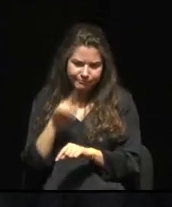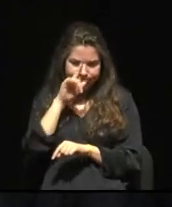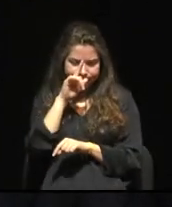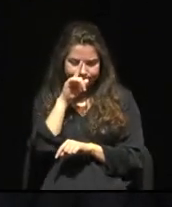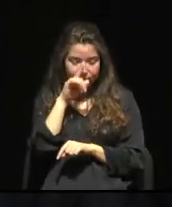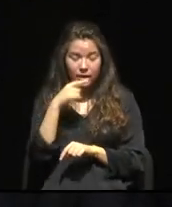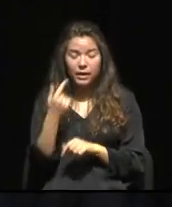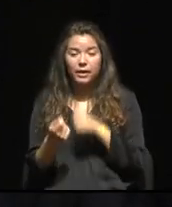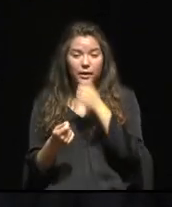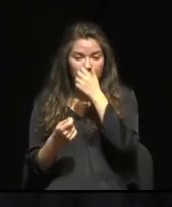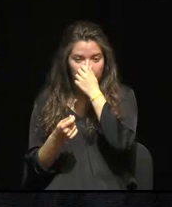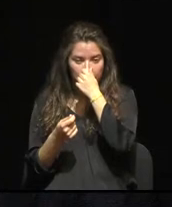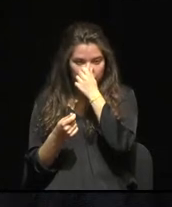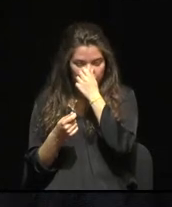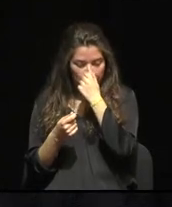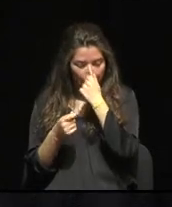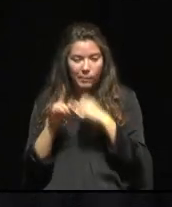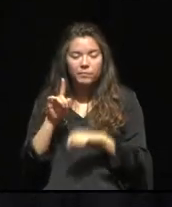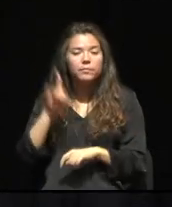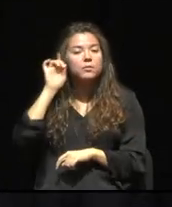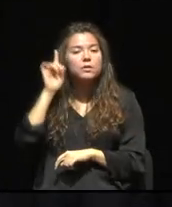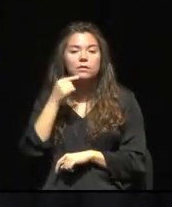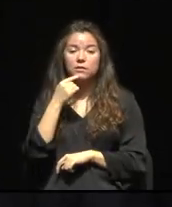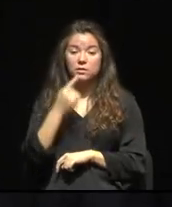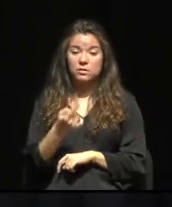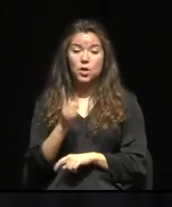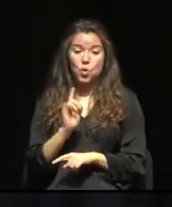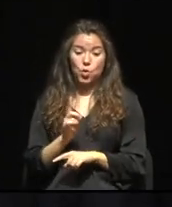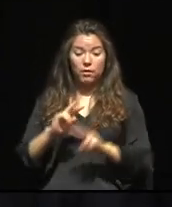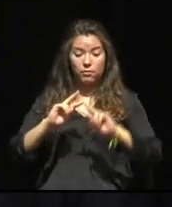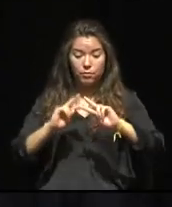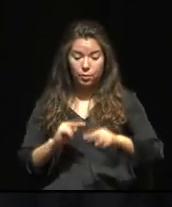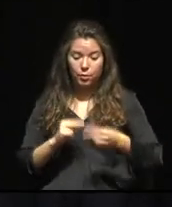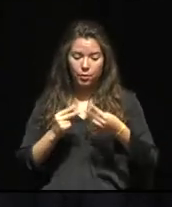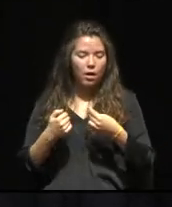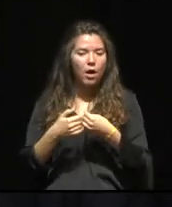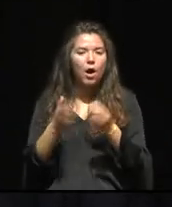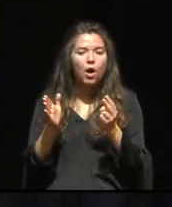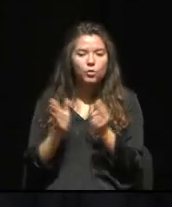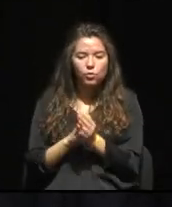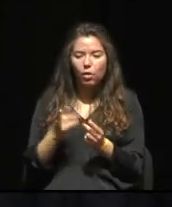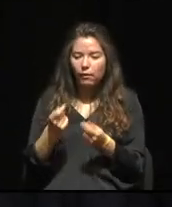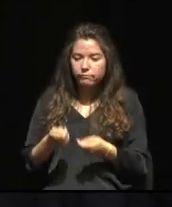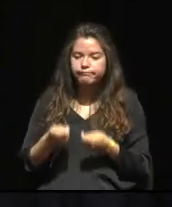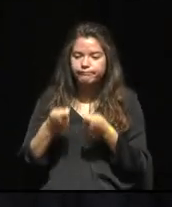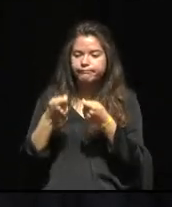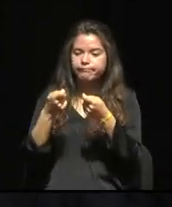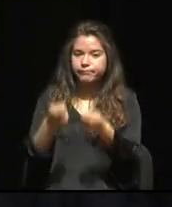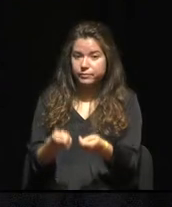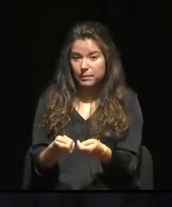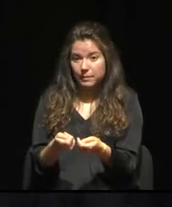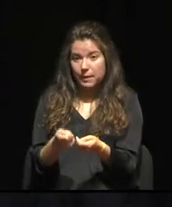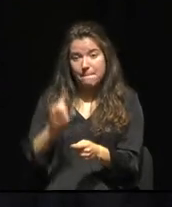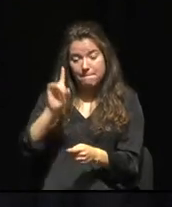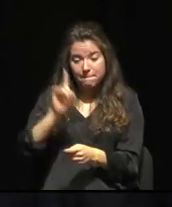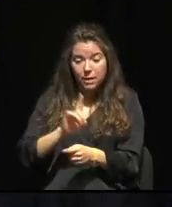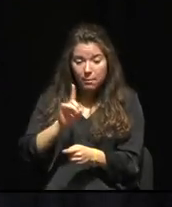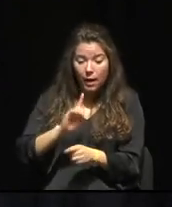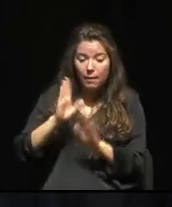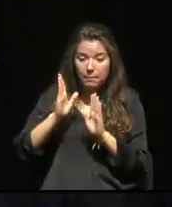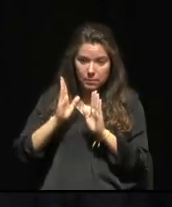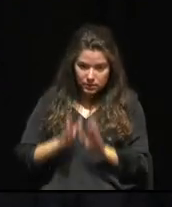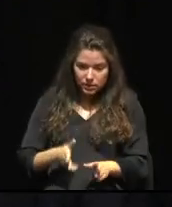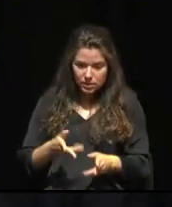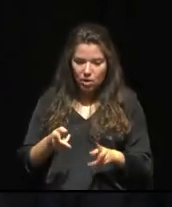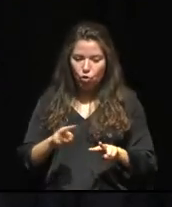é importante frisar duas notas A primeira é que toda e qualquer eventual indenização que venha a ter lugar tem de ter primeiro uma análise